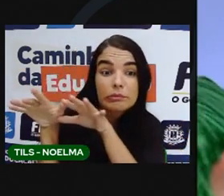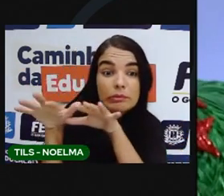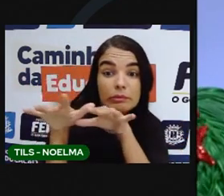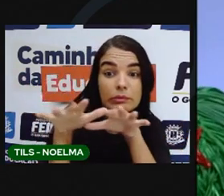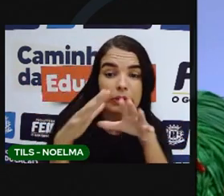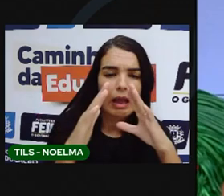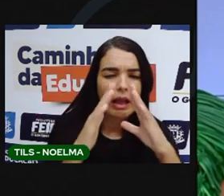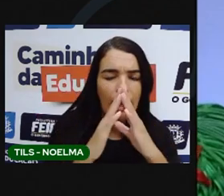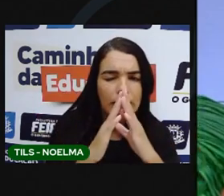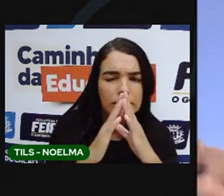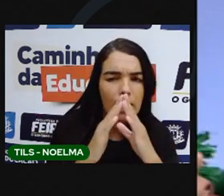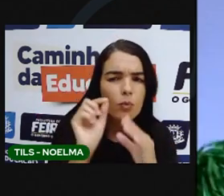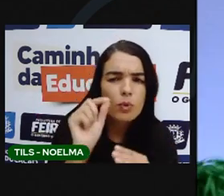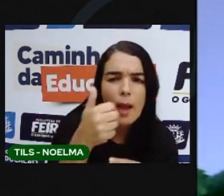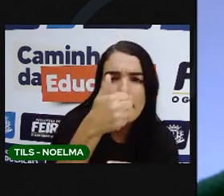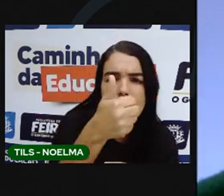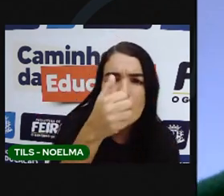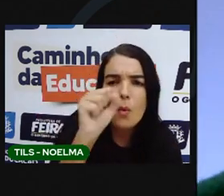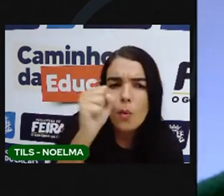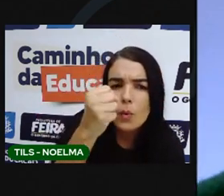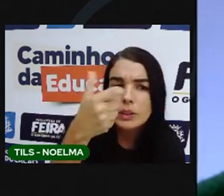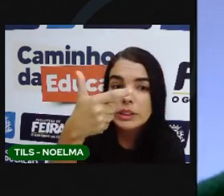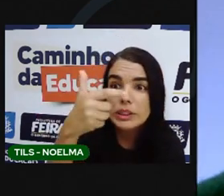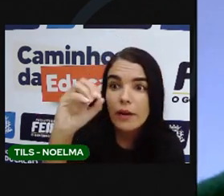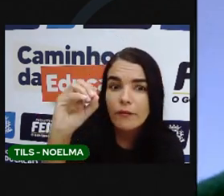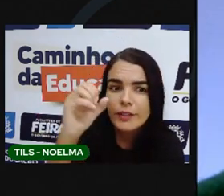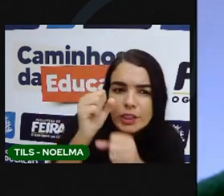meu 1820